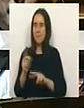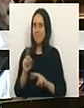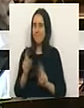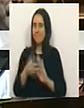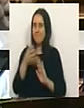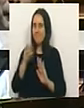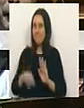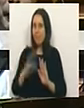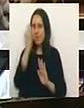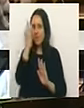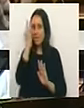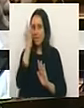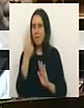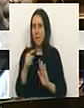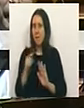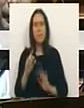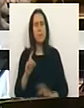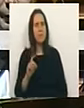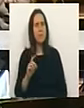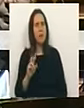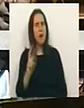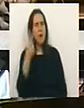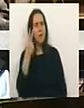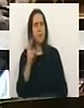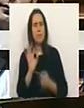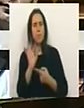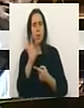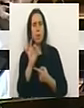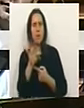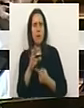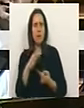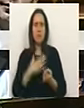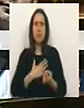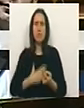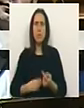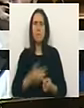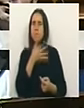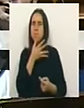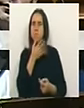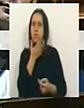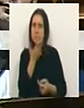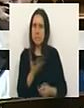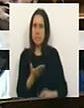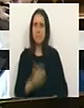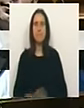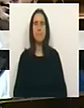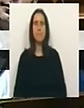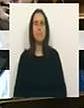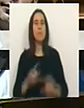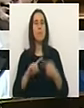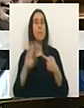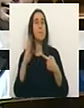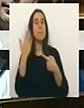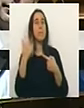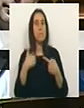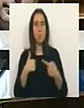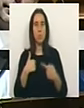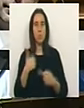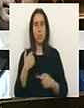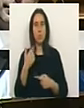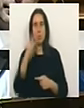muita facilidade. Mas há duas coisas que eu gostaria de acrescentar à sua retórica. A primeira é, eu quando cheguei